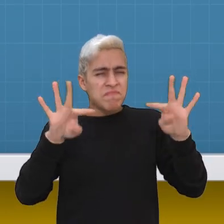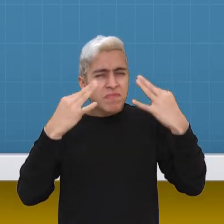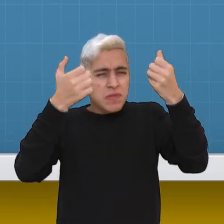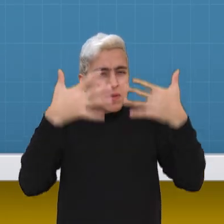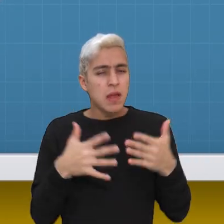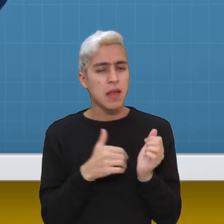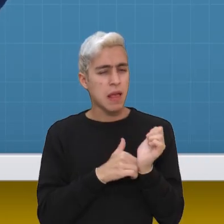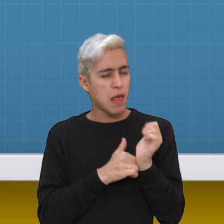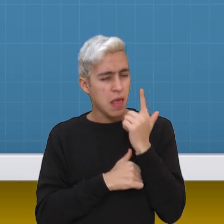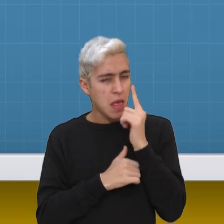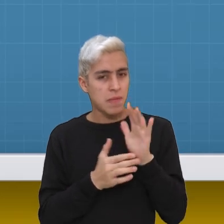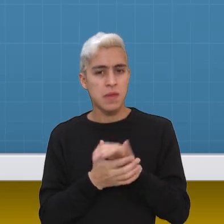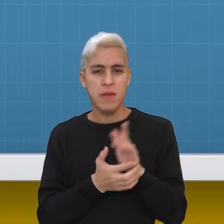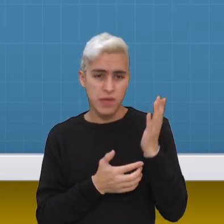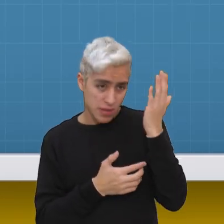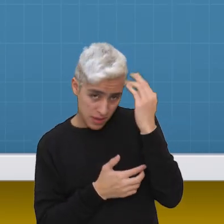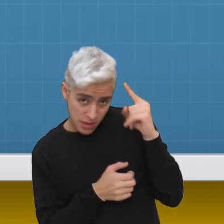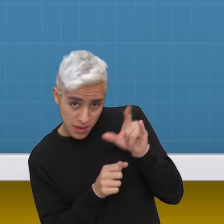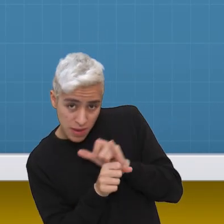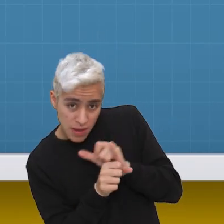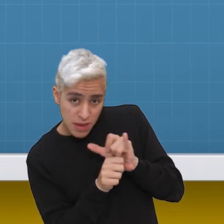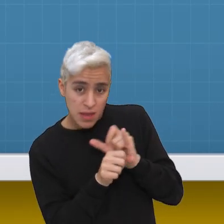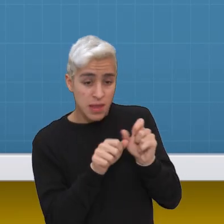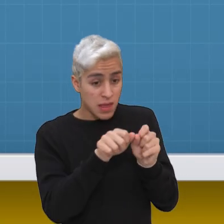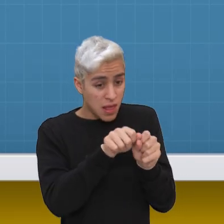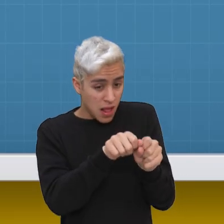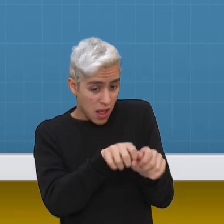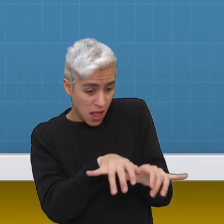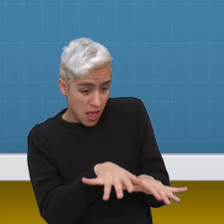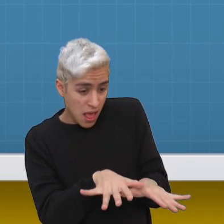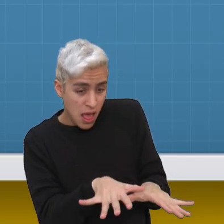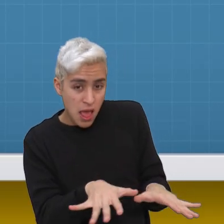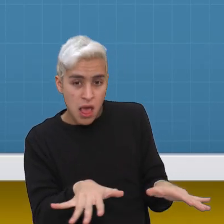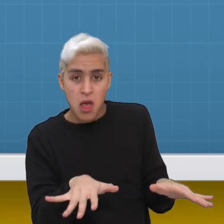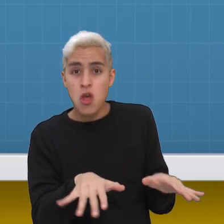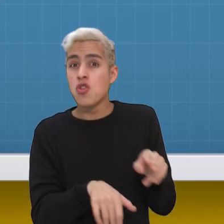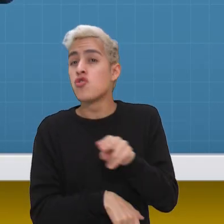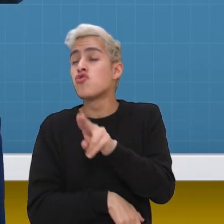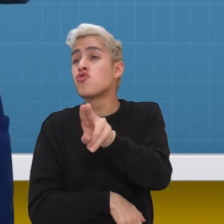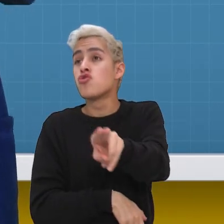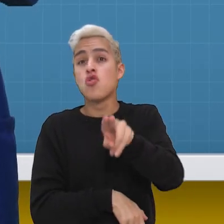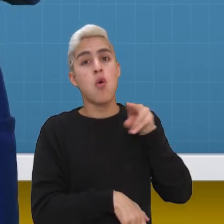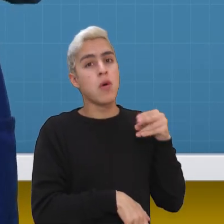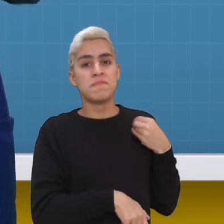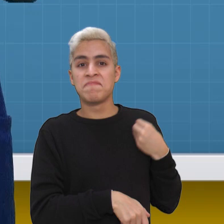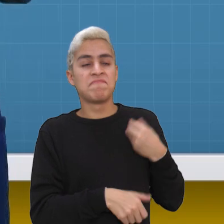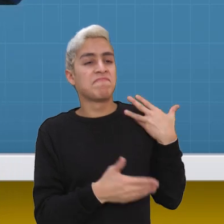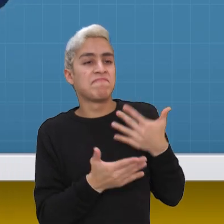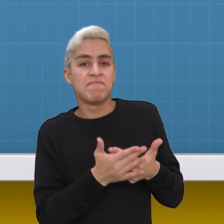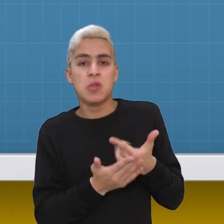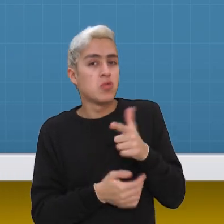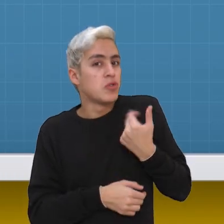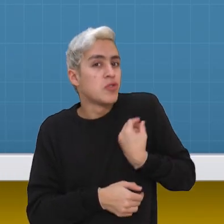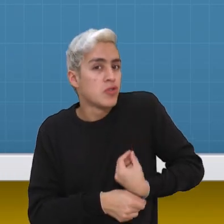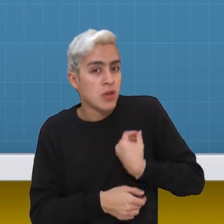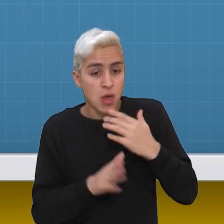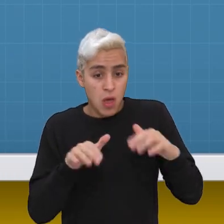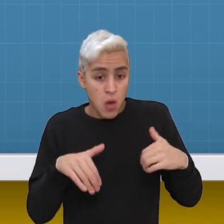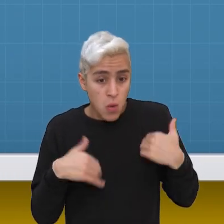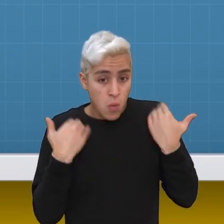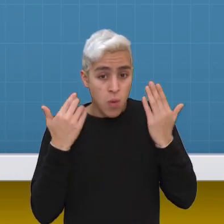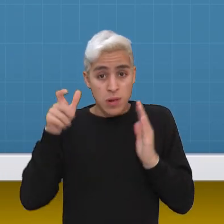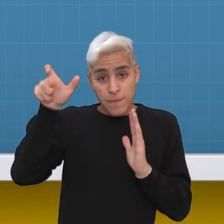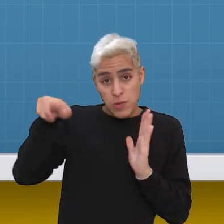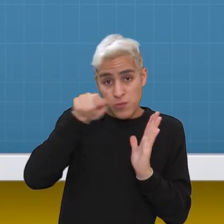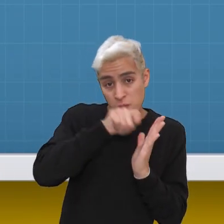vocês. Você sabia que esse negócio de esparrama pelo chão nunca existiu? Quando o